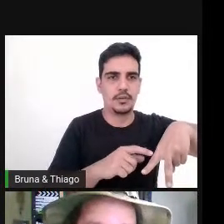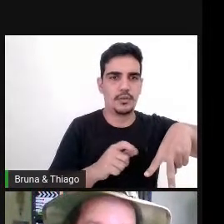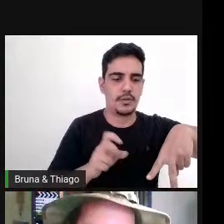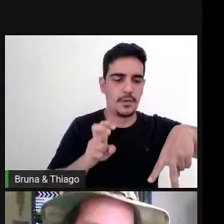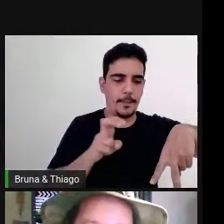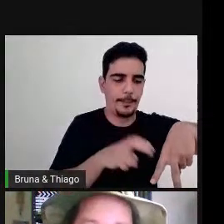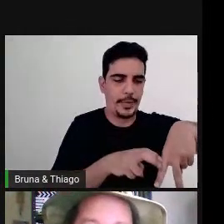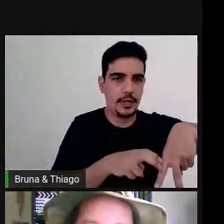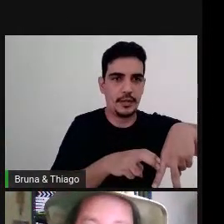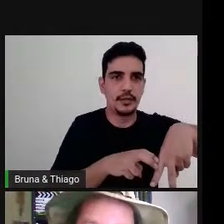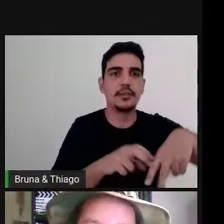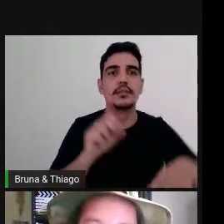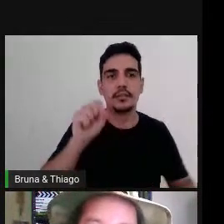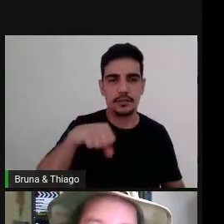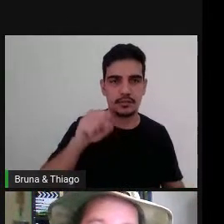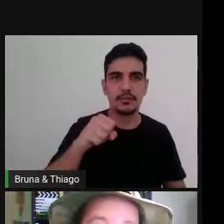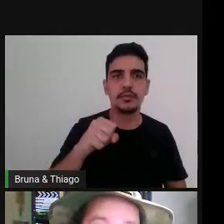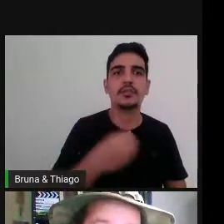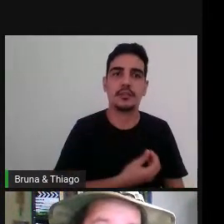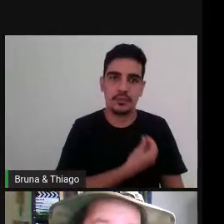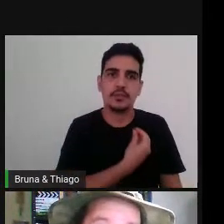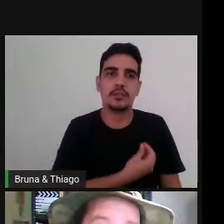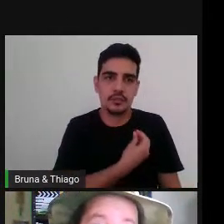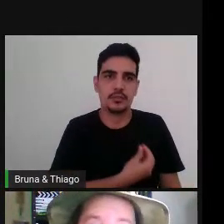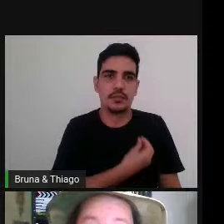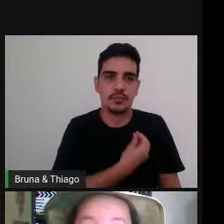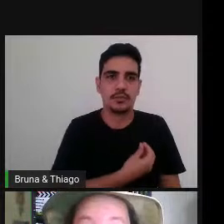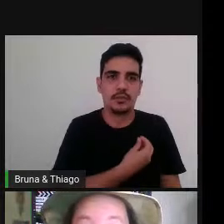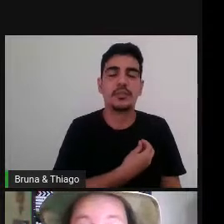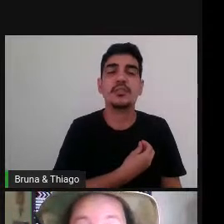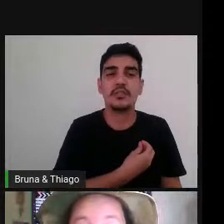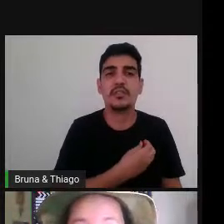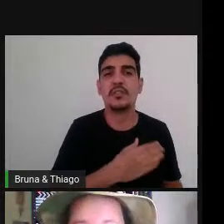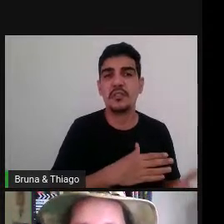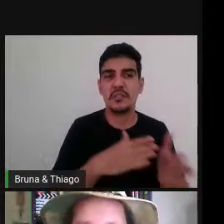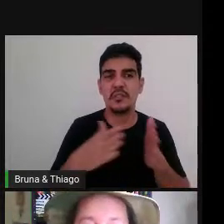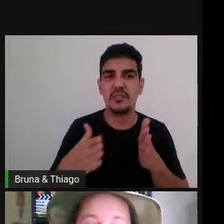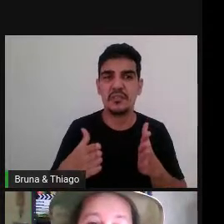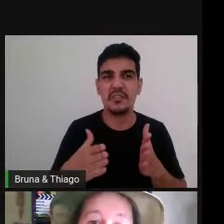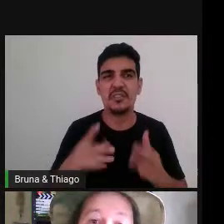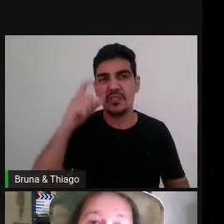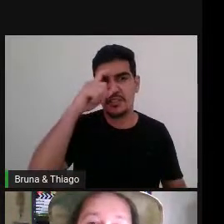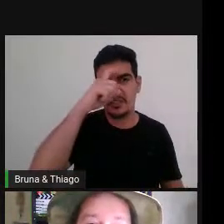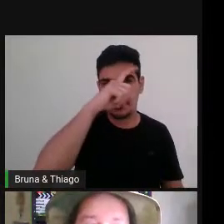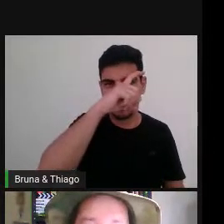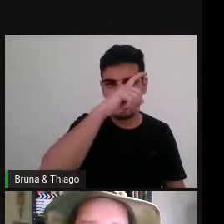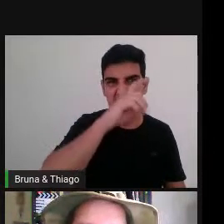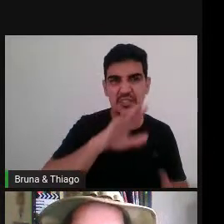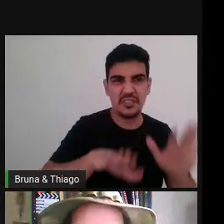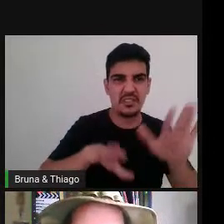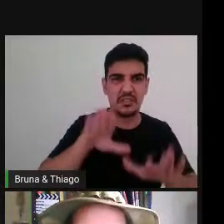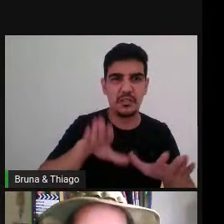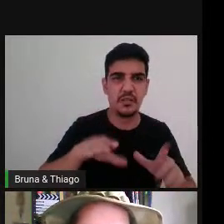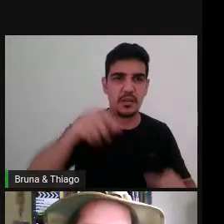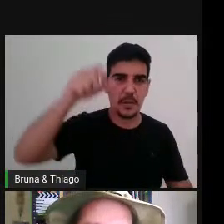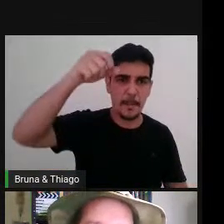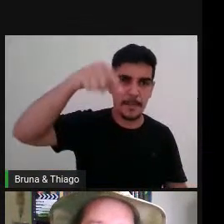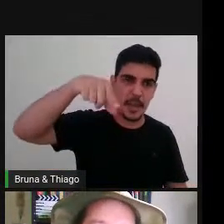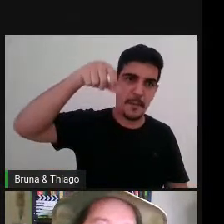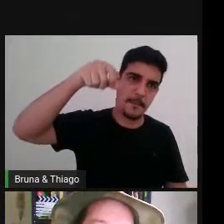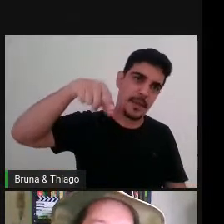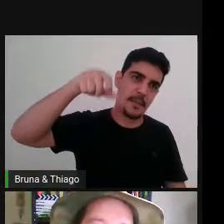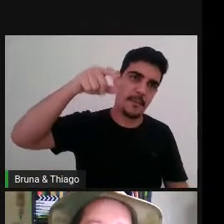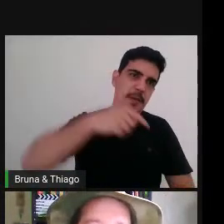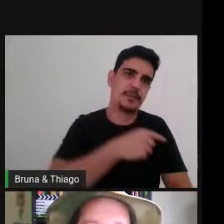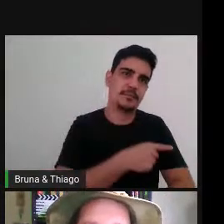paciente, ele chegou a sobreviver, tá? Ele sobreviveu, ficou bem, bem grave mesmo o acidente dele. Ele tomou o soro quase 10 horas após o acidente,